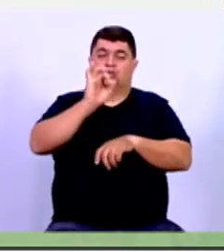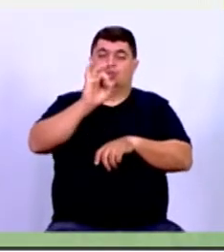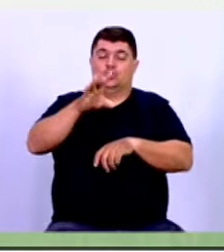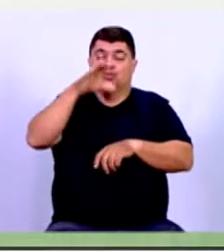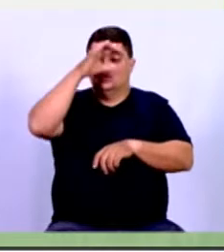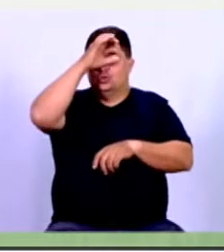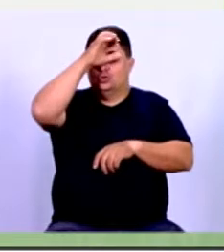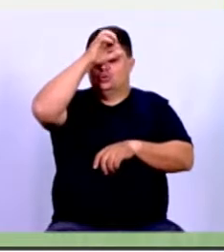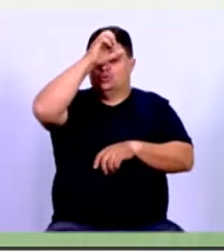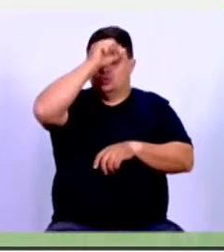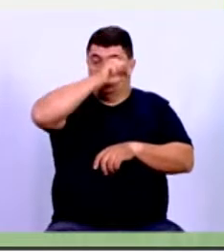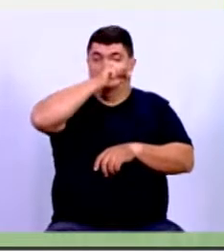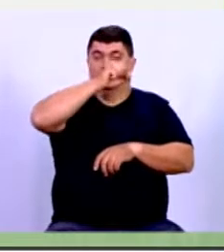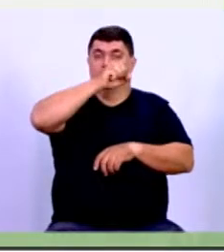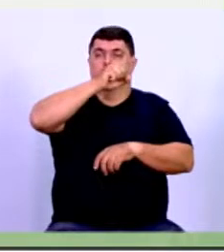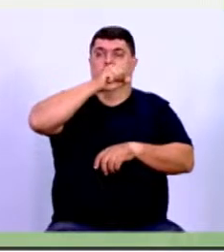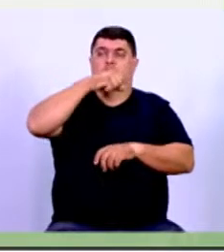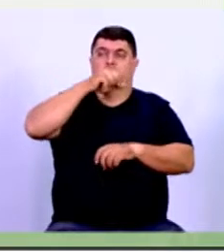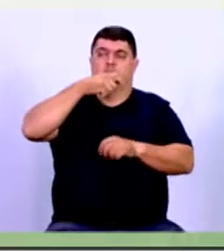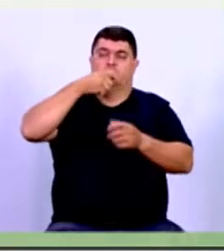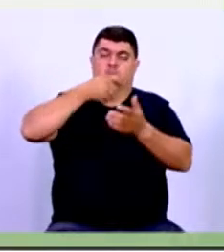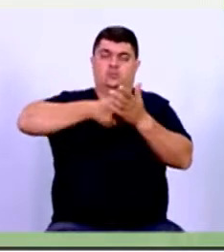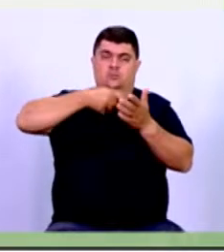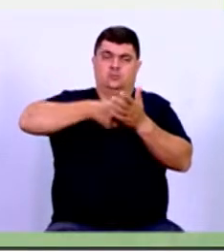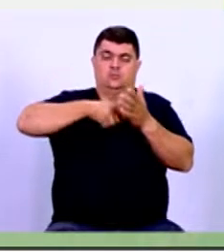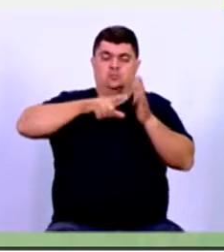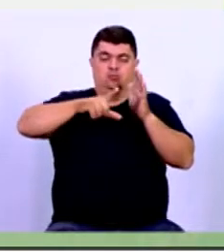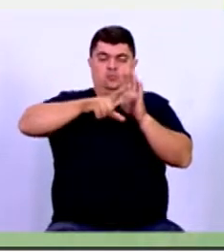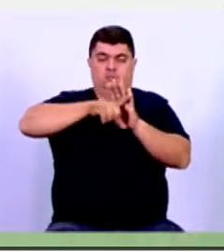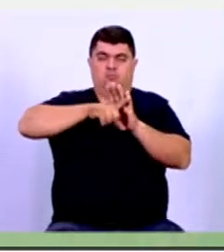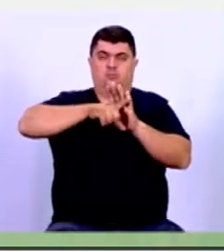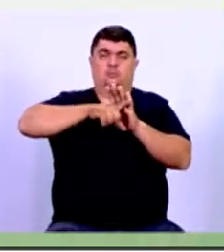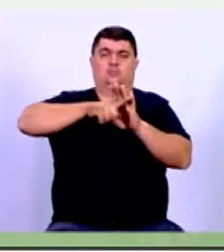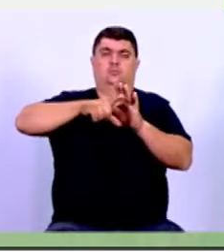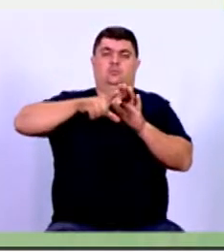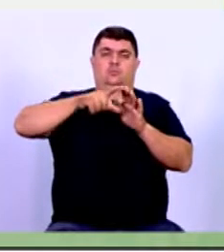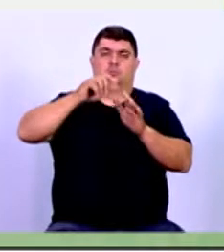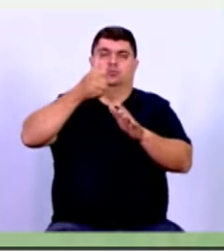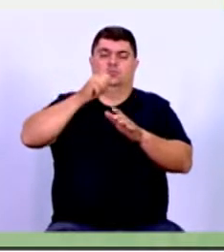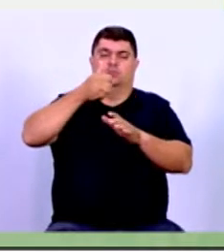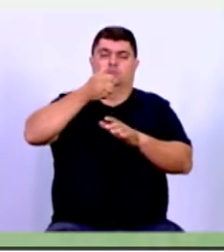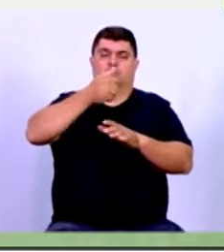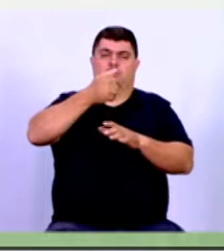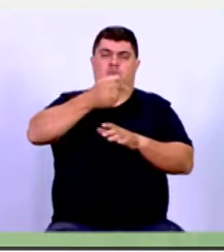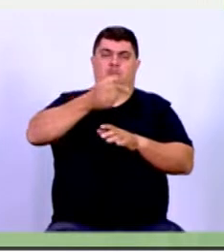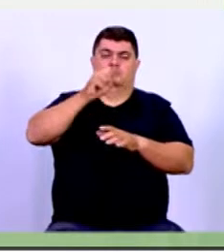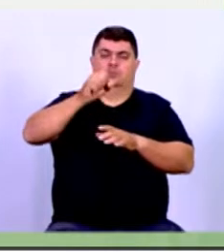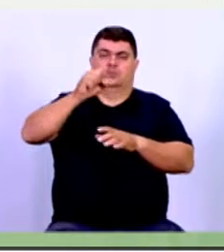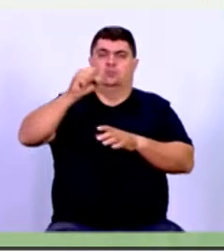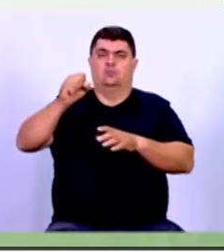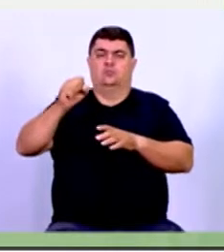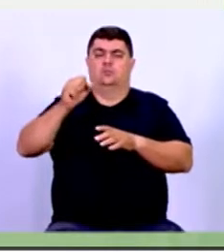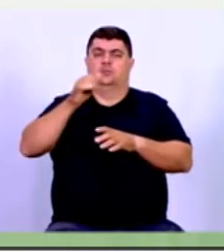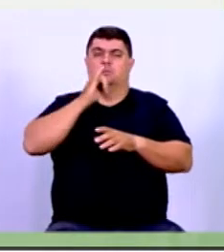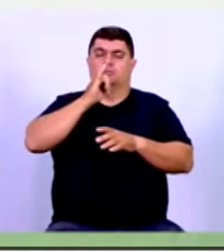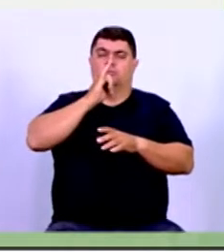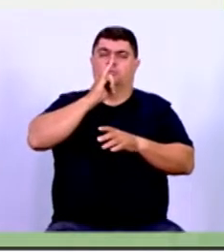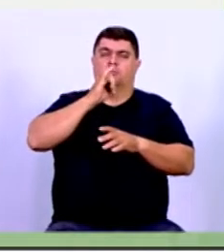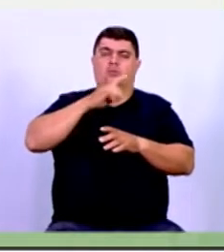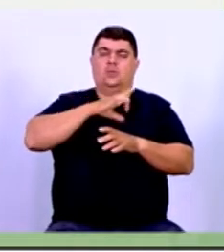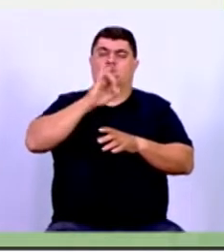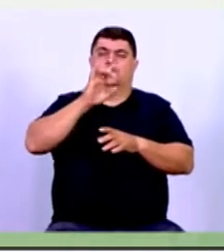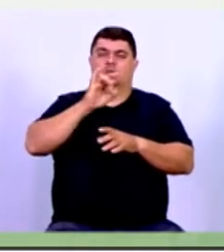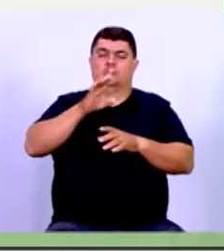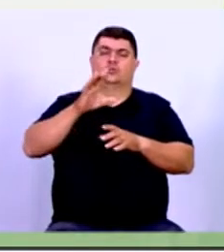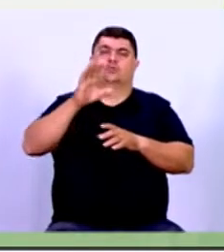Desde, evidentemente, que observados os requisitos legais previstos na Lei 11.788. Há apenas os